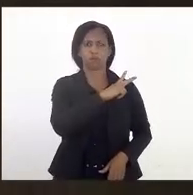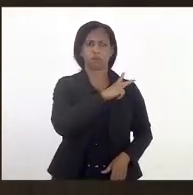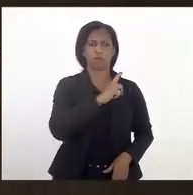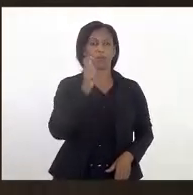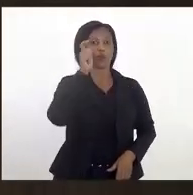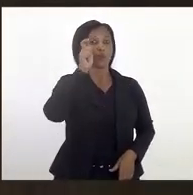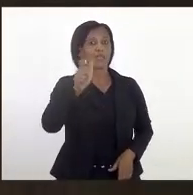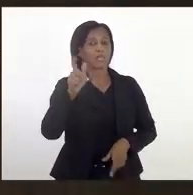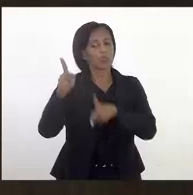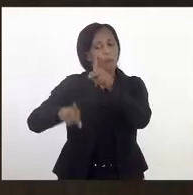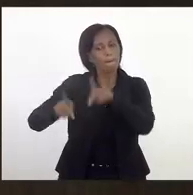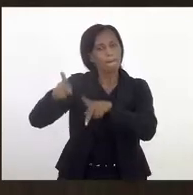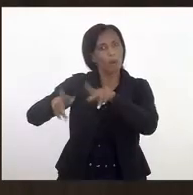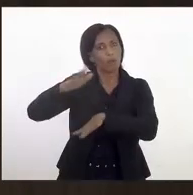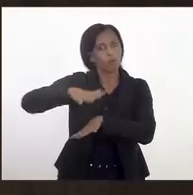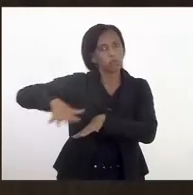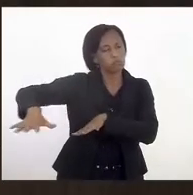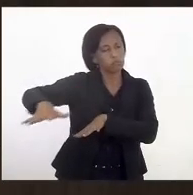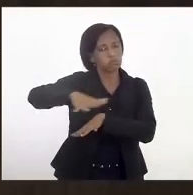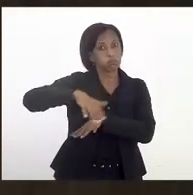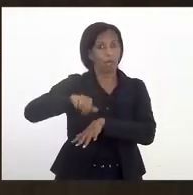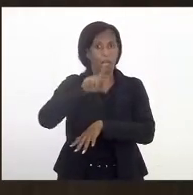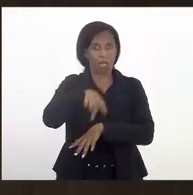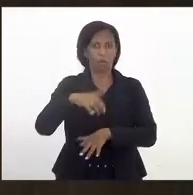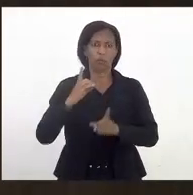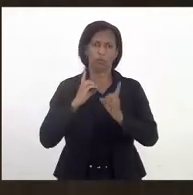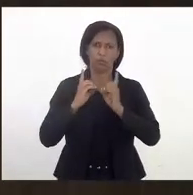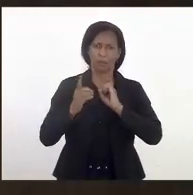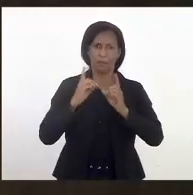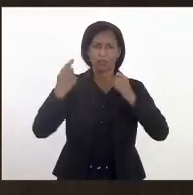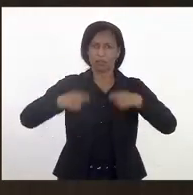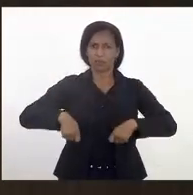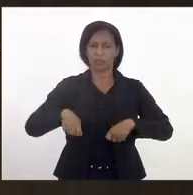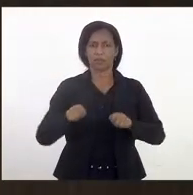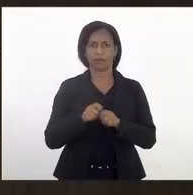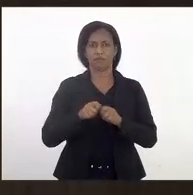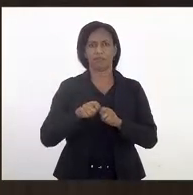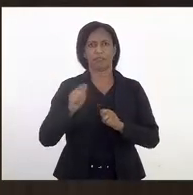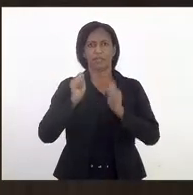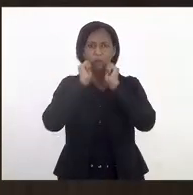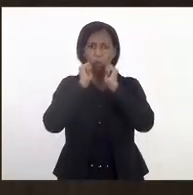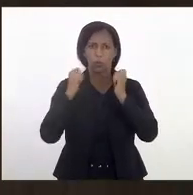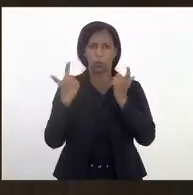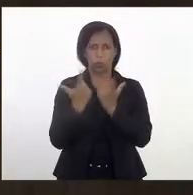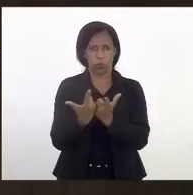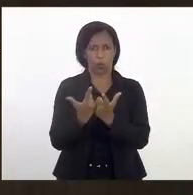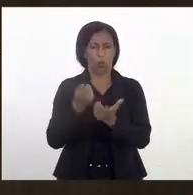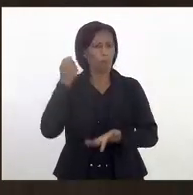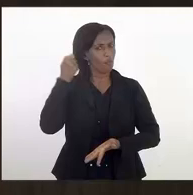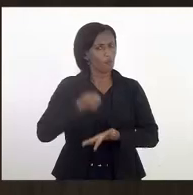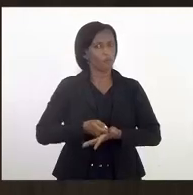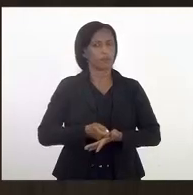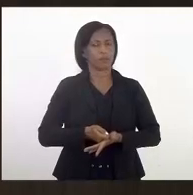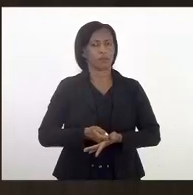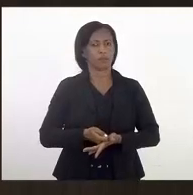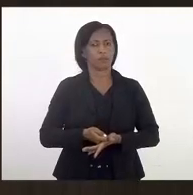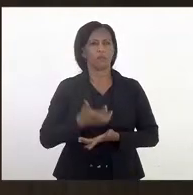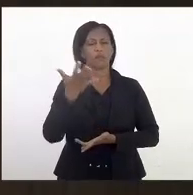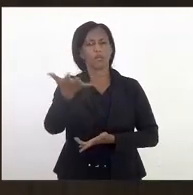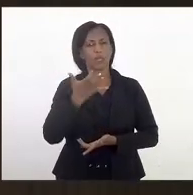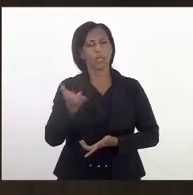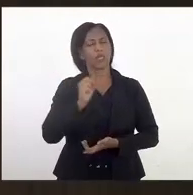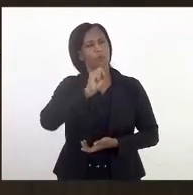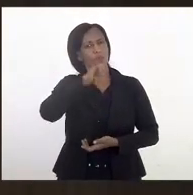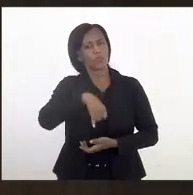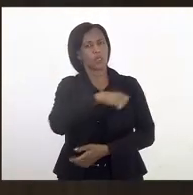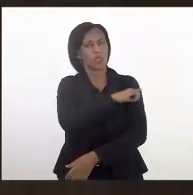nos interesses do povo e essa é um debate que nós queremos fazer aqui nesse pagamento nós vamos tá defendendo com firmeza queremos